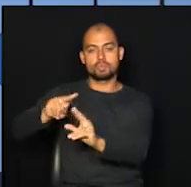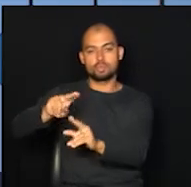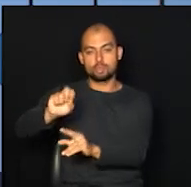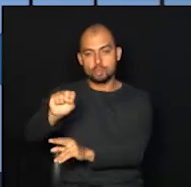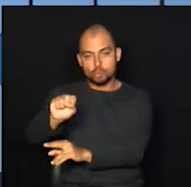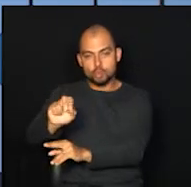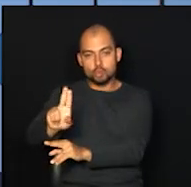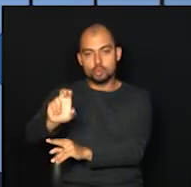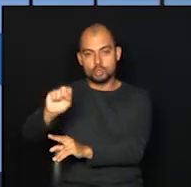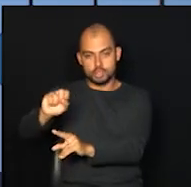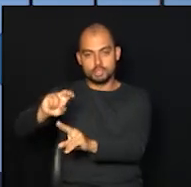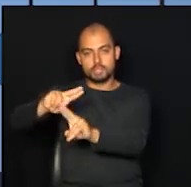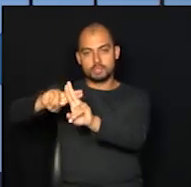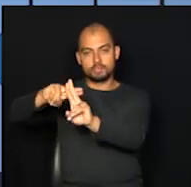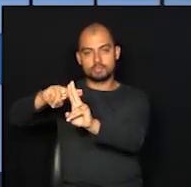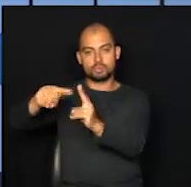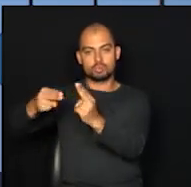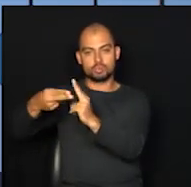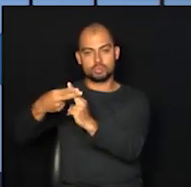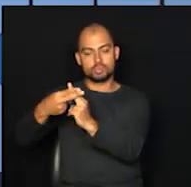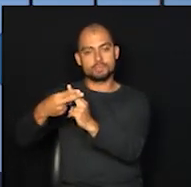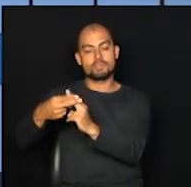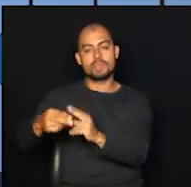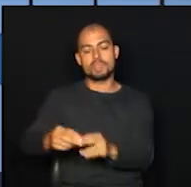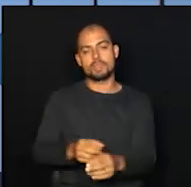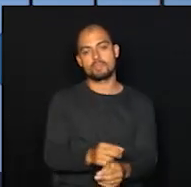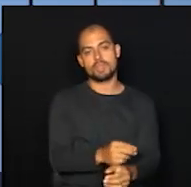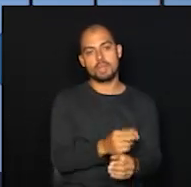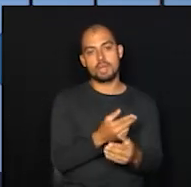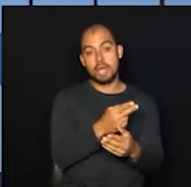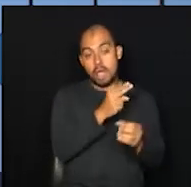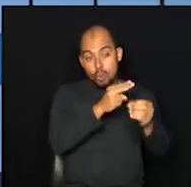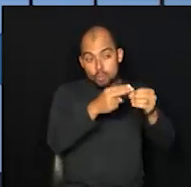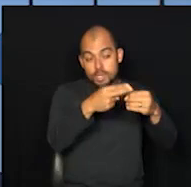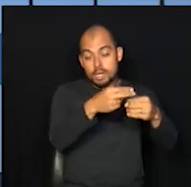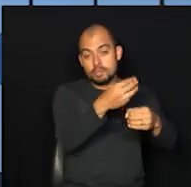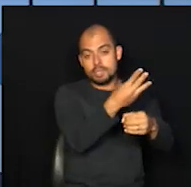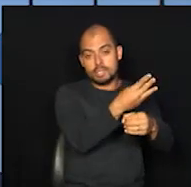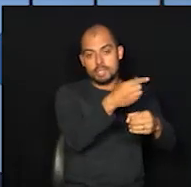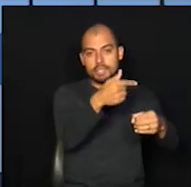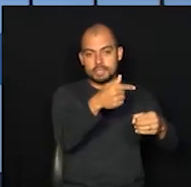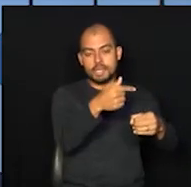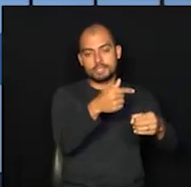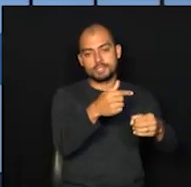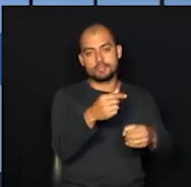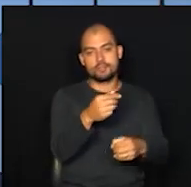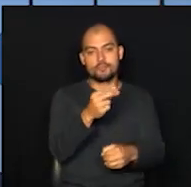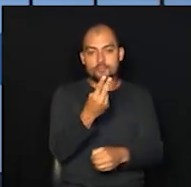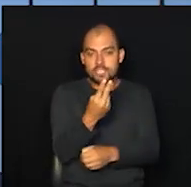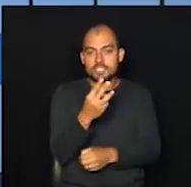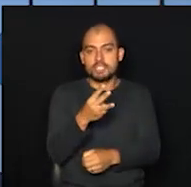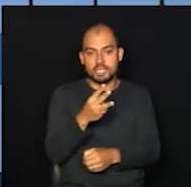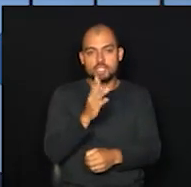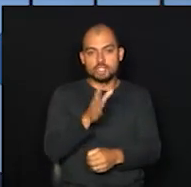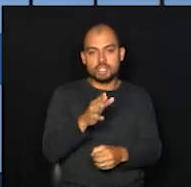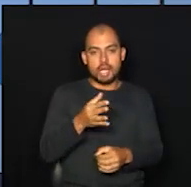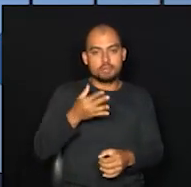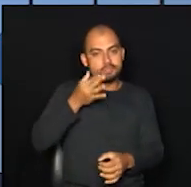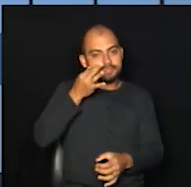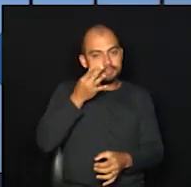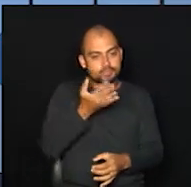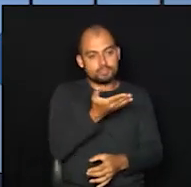43 ocupados, 37 da Unicamp, 23 ocupados e 67 leitos da